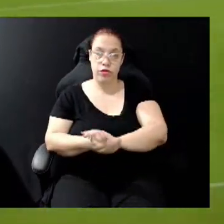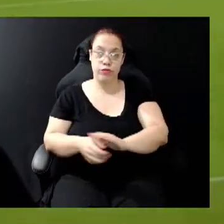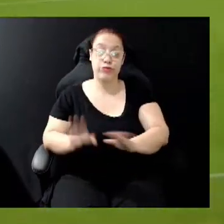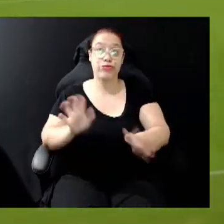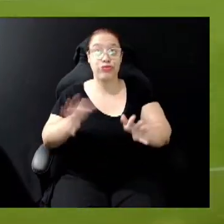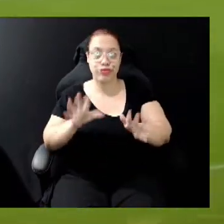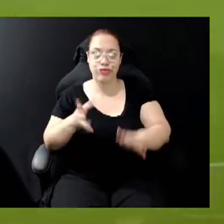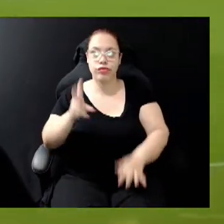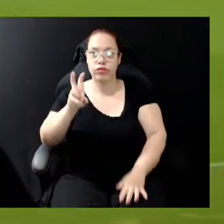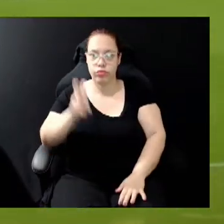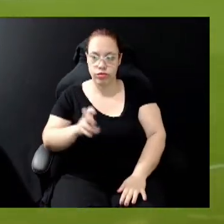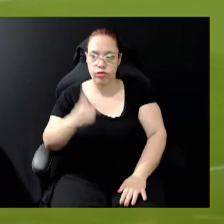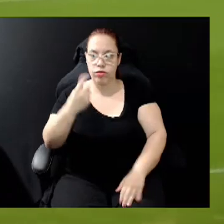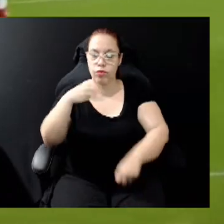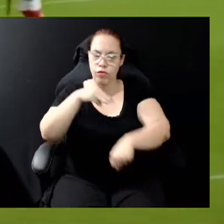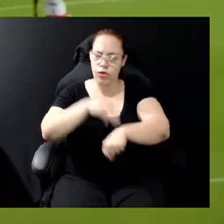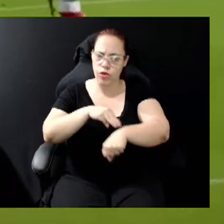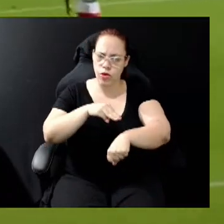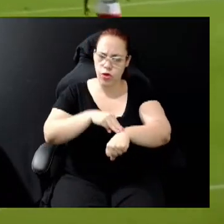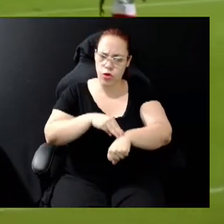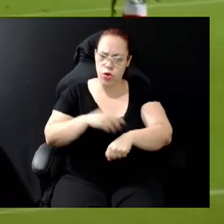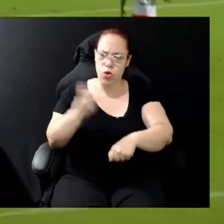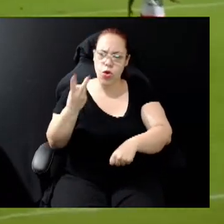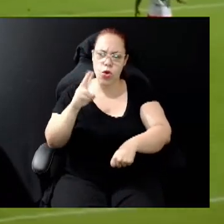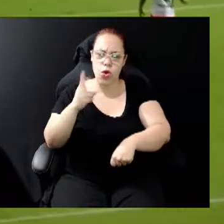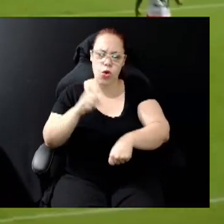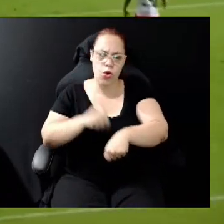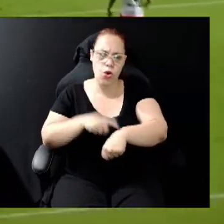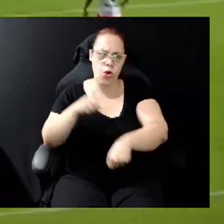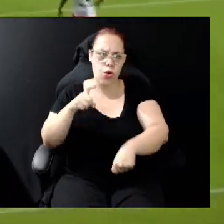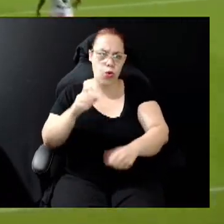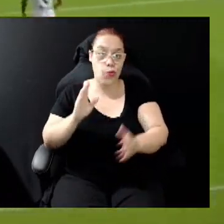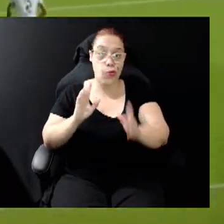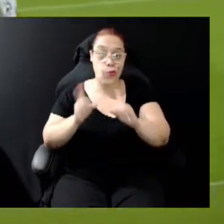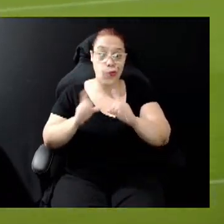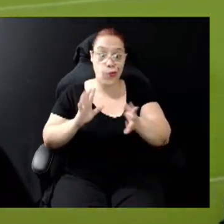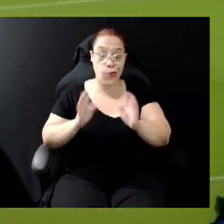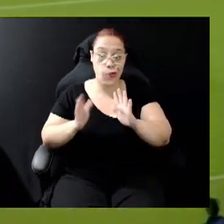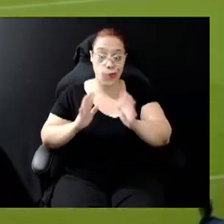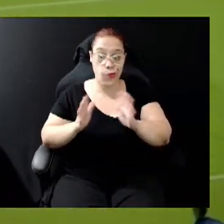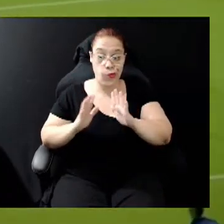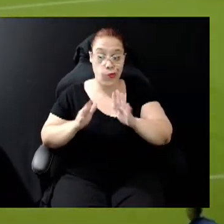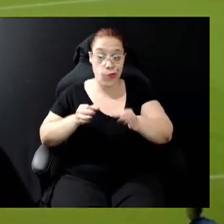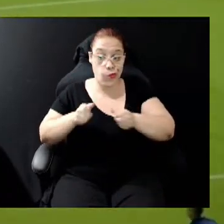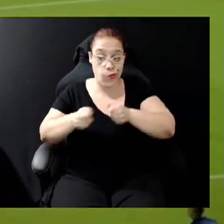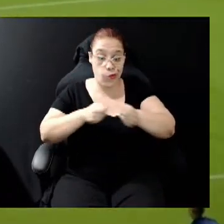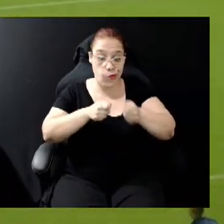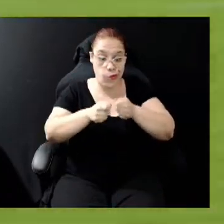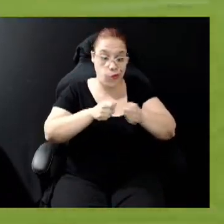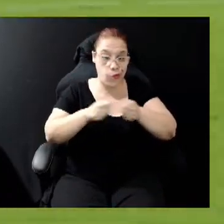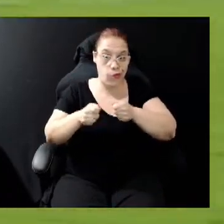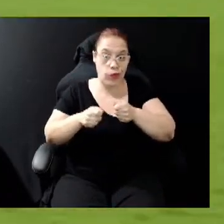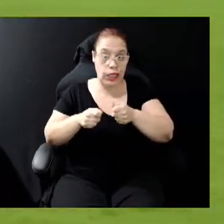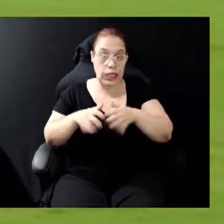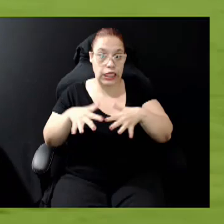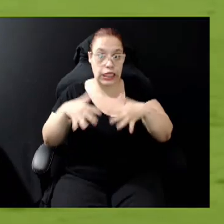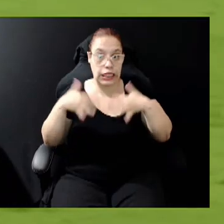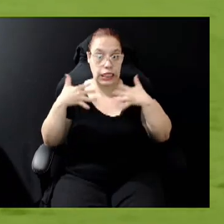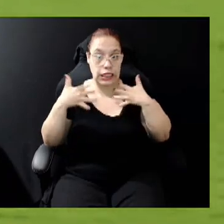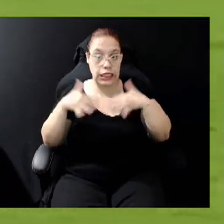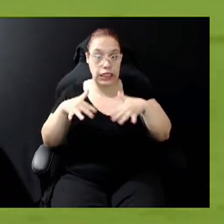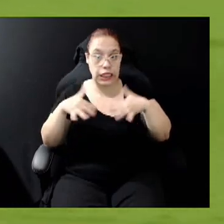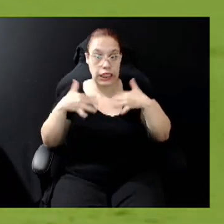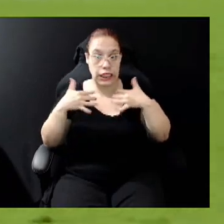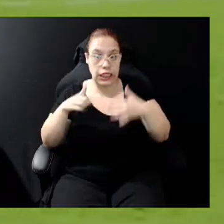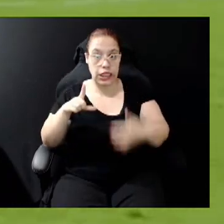51 minutos do segundo tempo, o jogo que parecia controlado, veio o castigo. Lucas